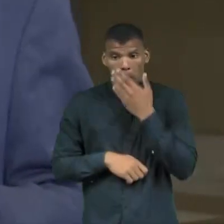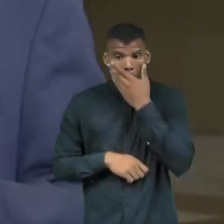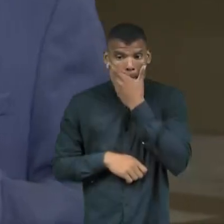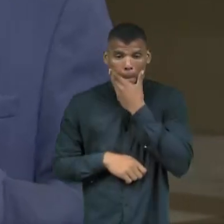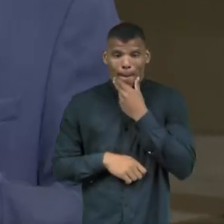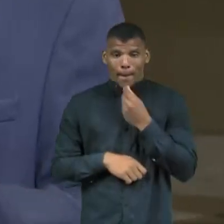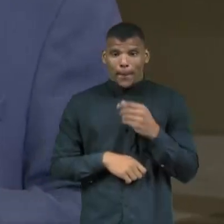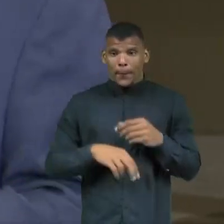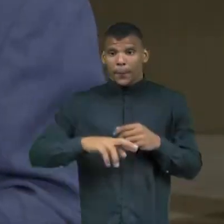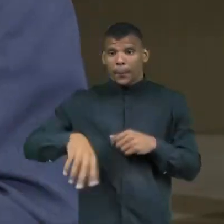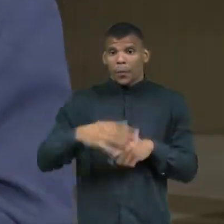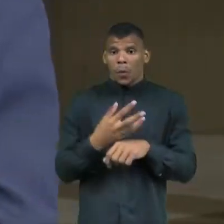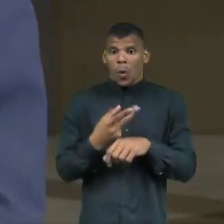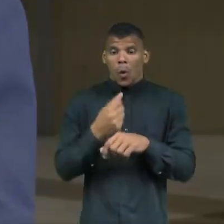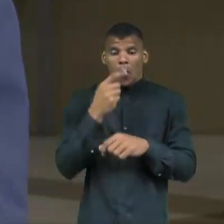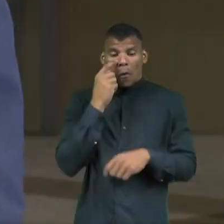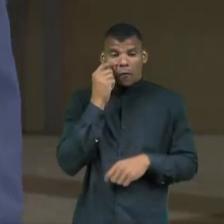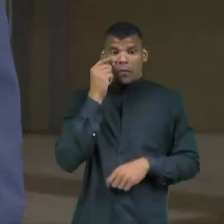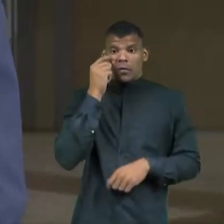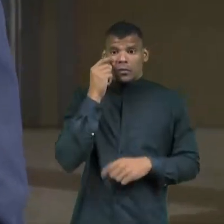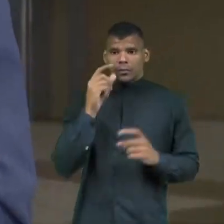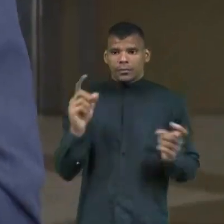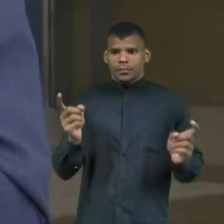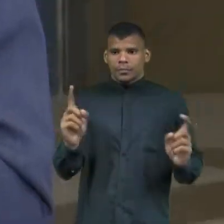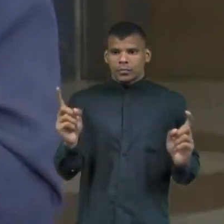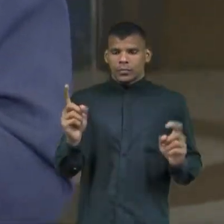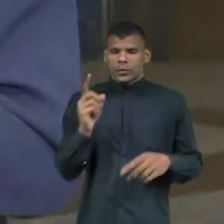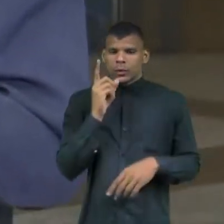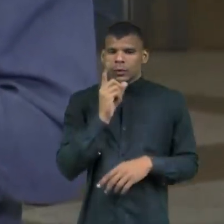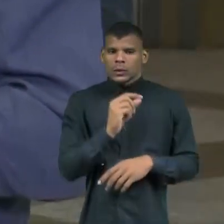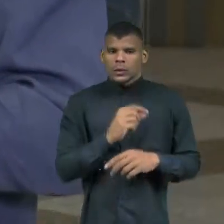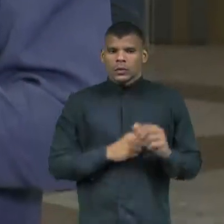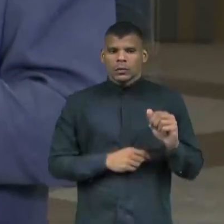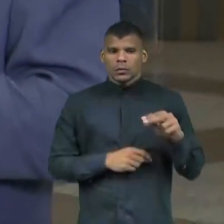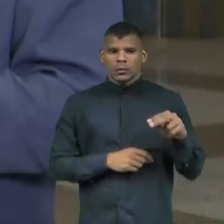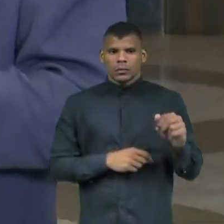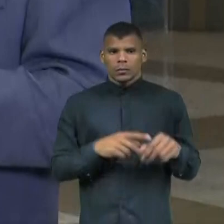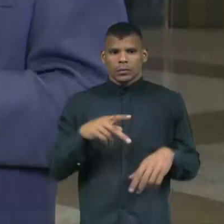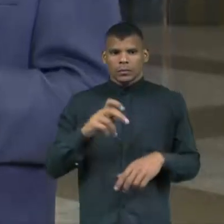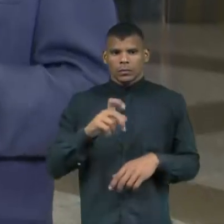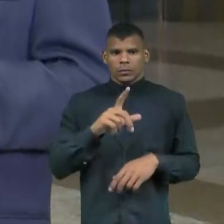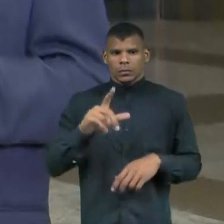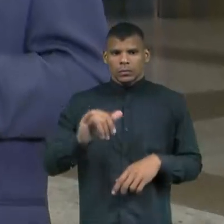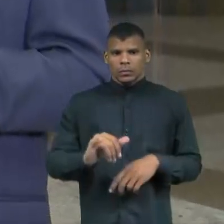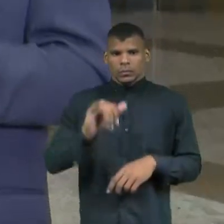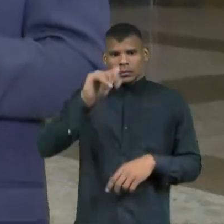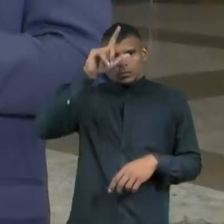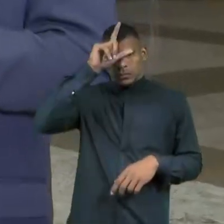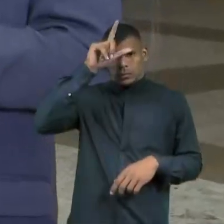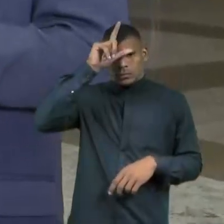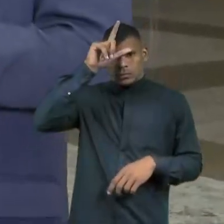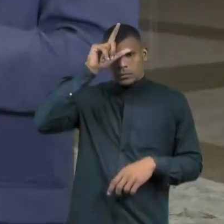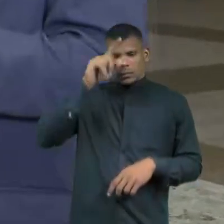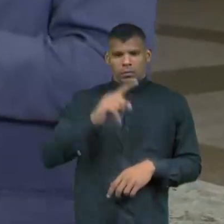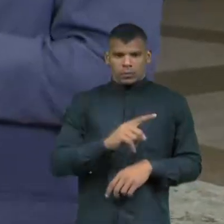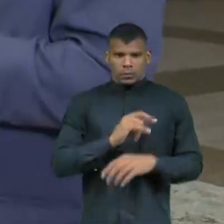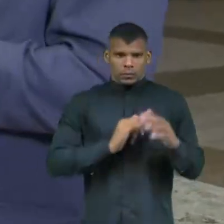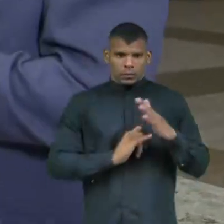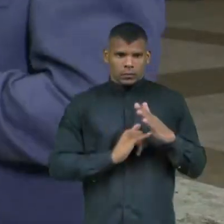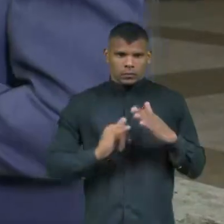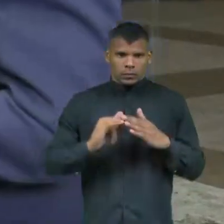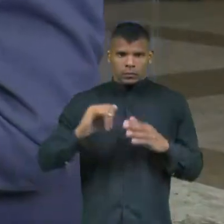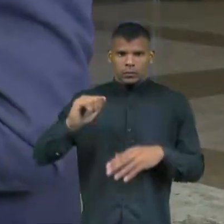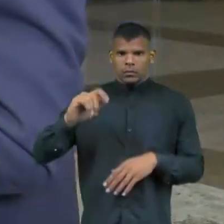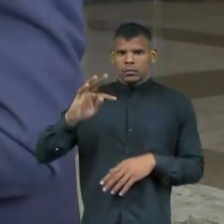não é um evento presencial. Eu vou saber detalhes com a Ana Kelly Holanda, ela está aqui comigo, ela é líder de carreira do Instituto Atlântico.